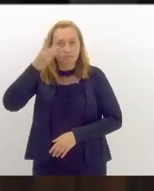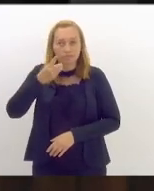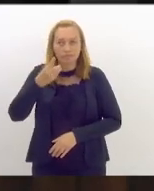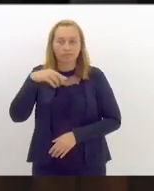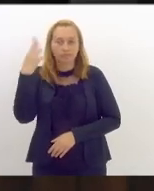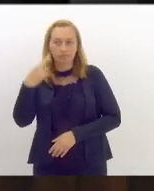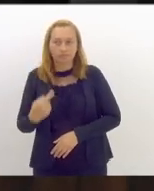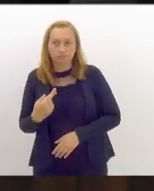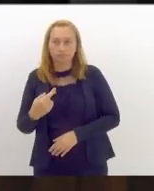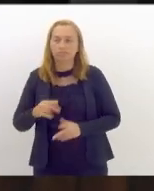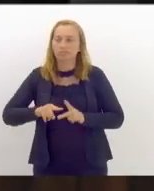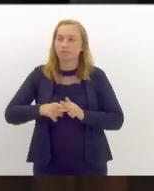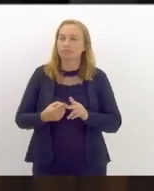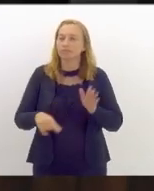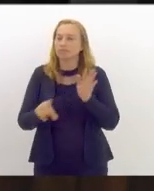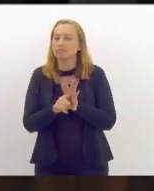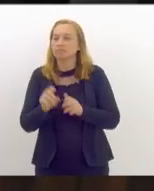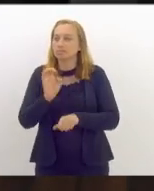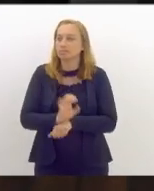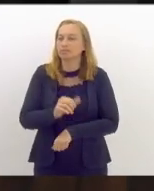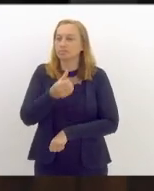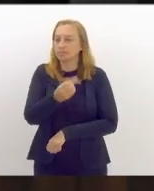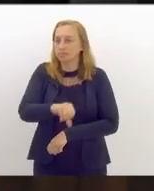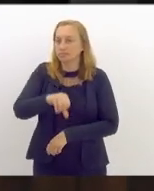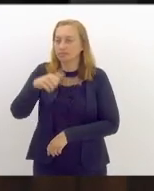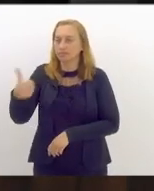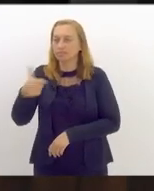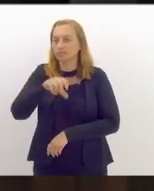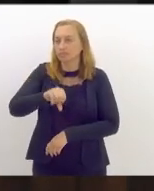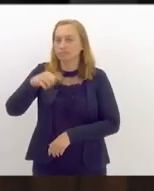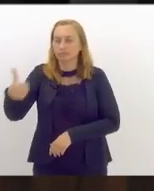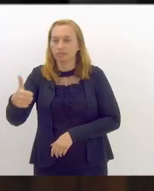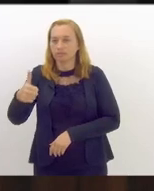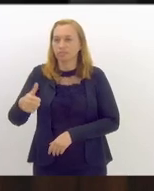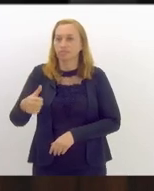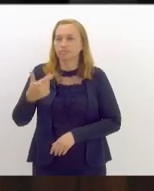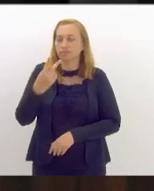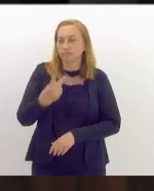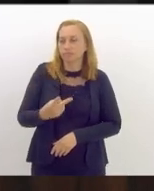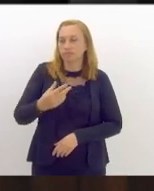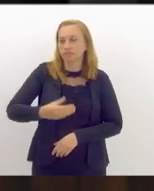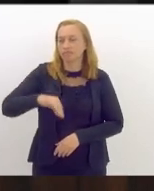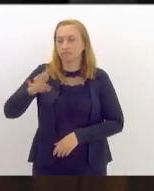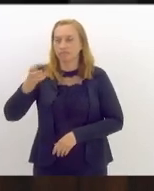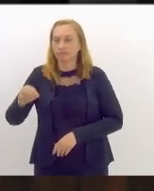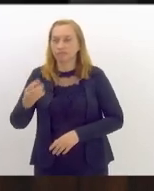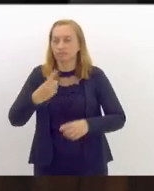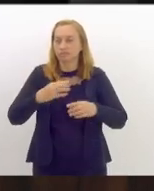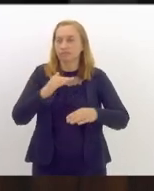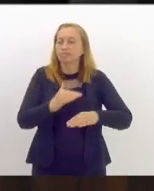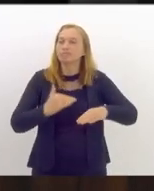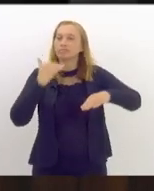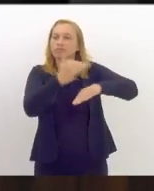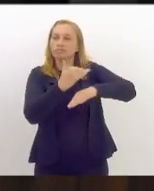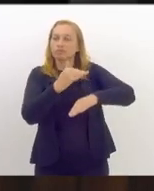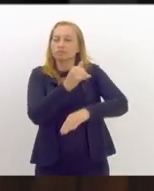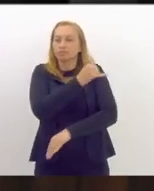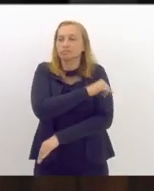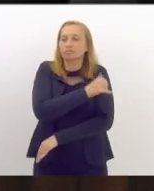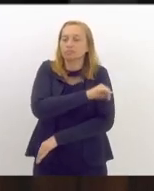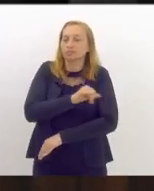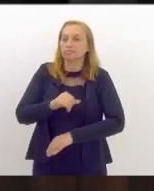Renata Souza que altera a lei estadual 91 91 de 2 de março de 21 constitui o programa supera RJ de enfrentamento de combate à crise econômica